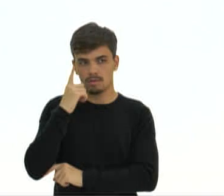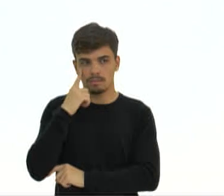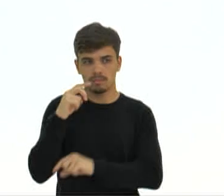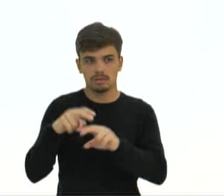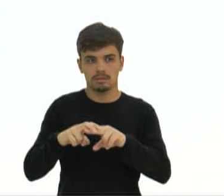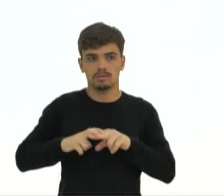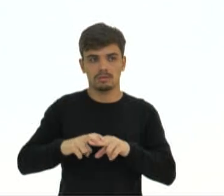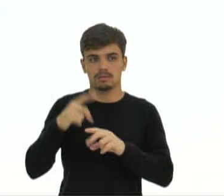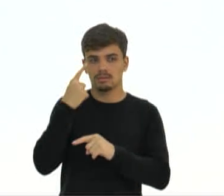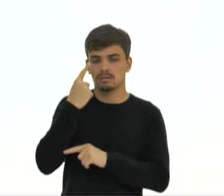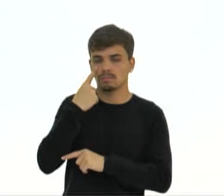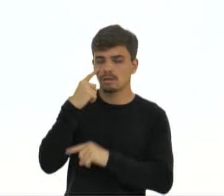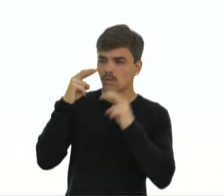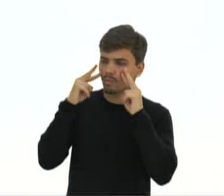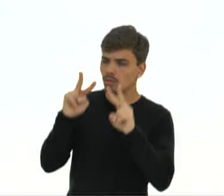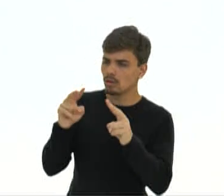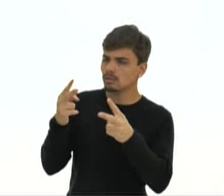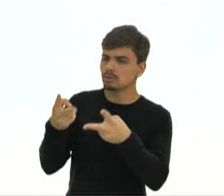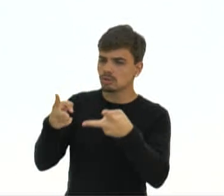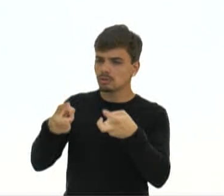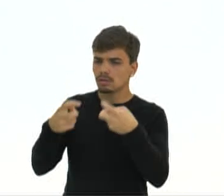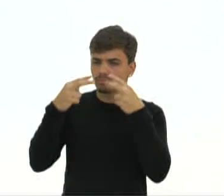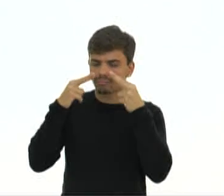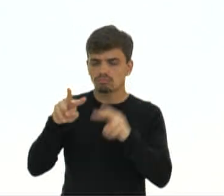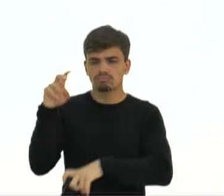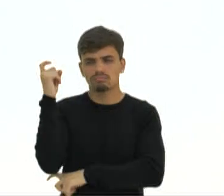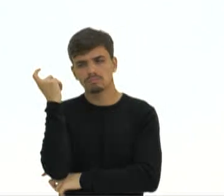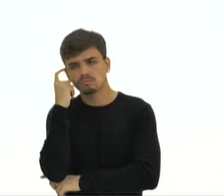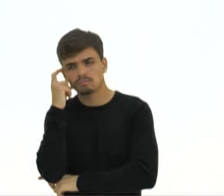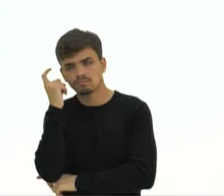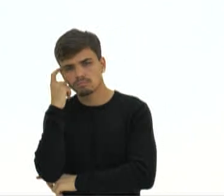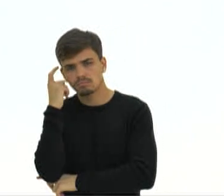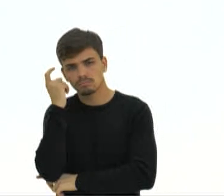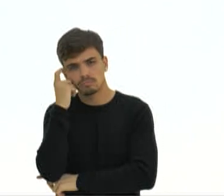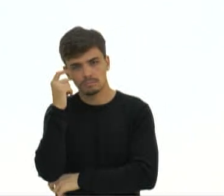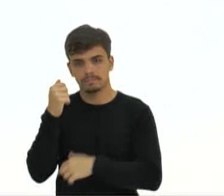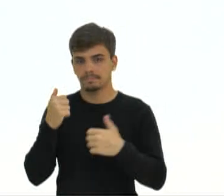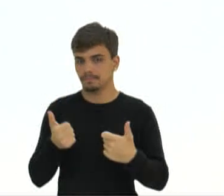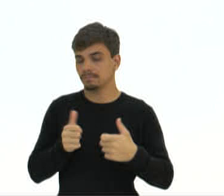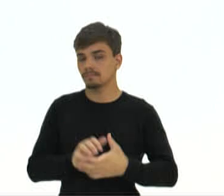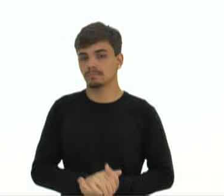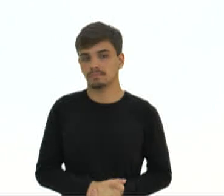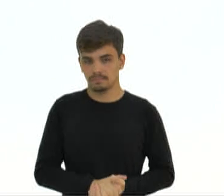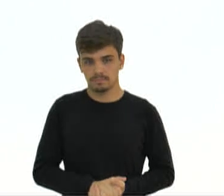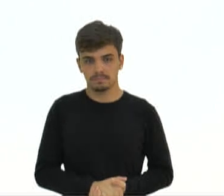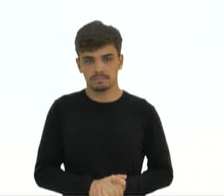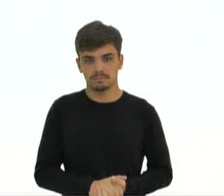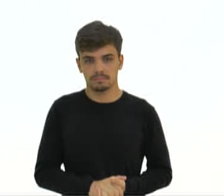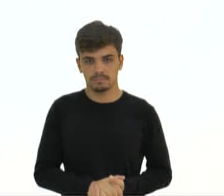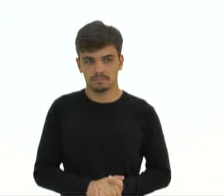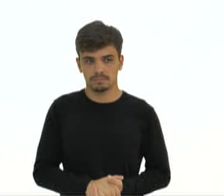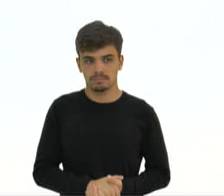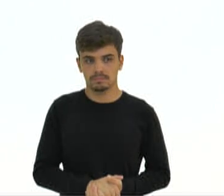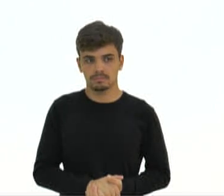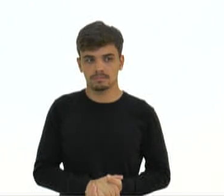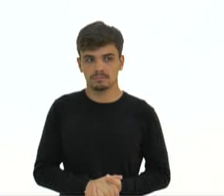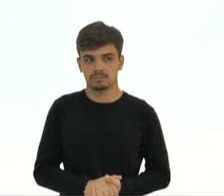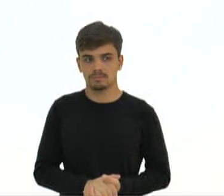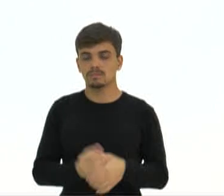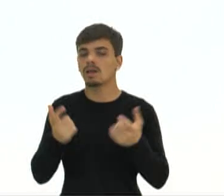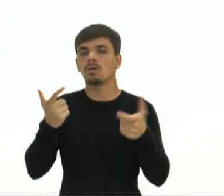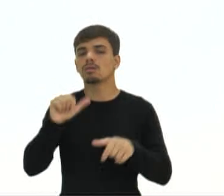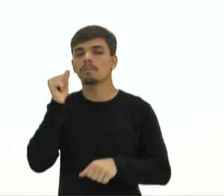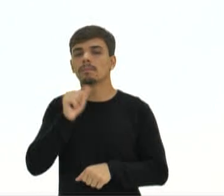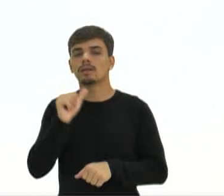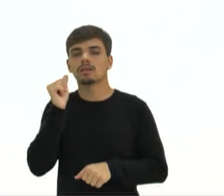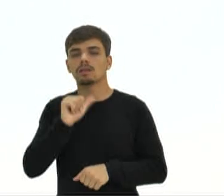ali dela, pelo olhar, a gente consegue ver que ela está pensativa. Agora, a chica está enfadada. Então, aonde que a